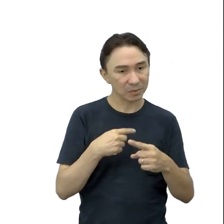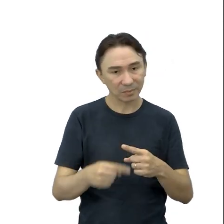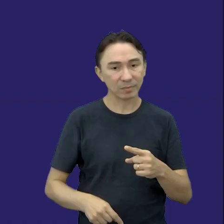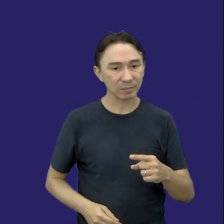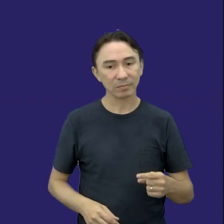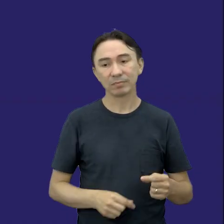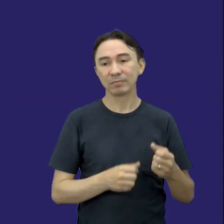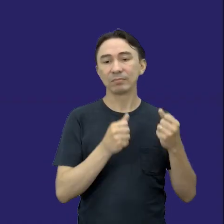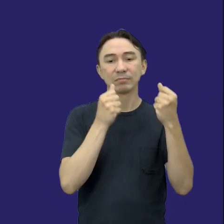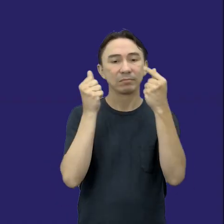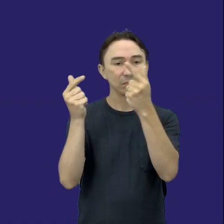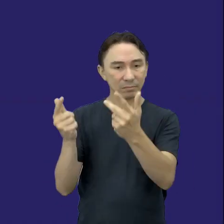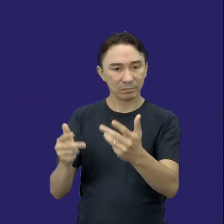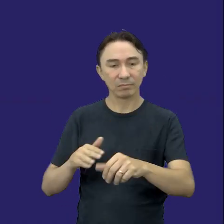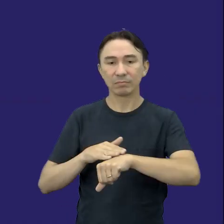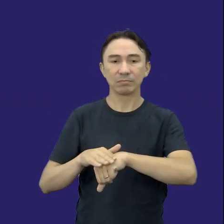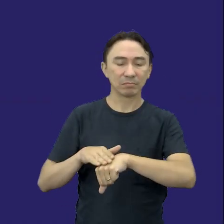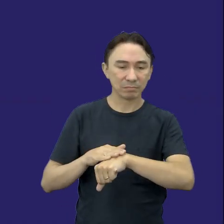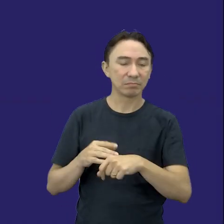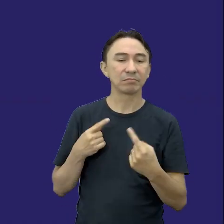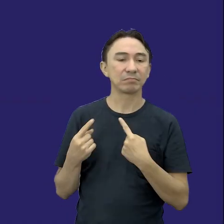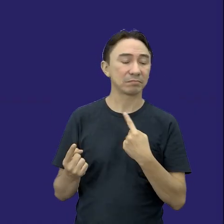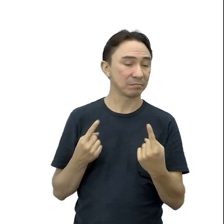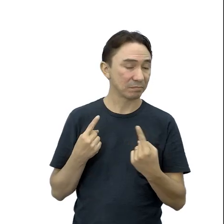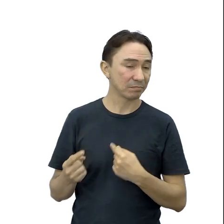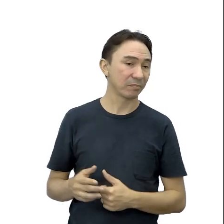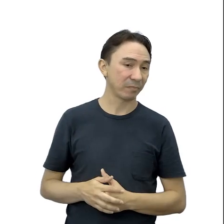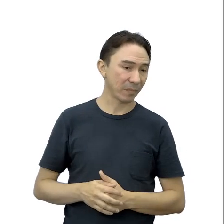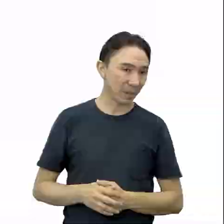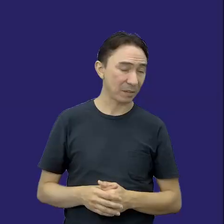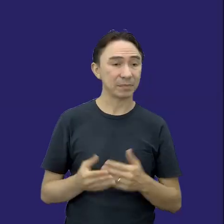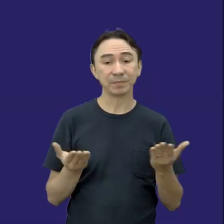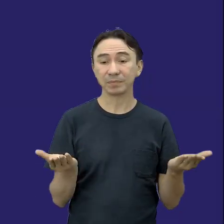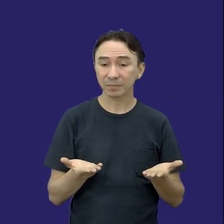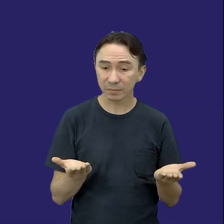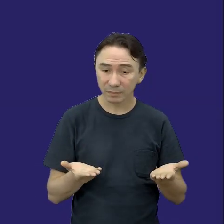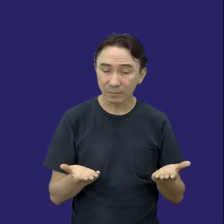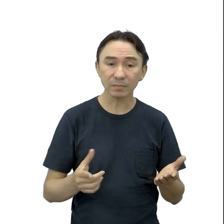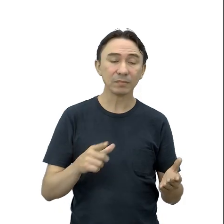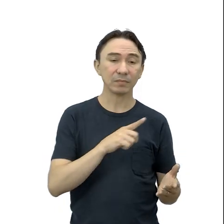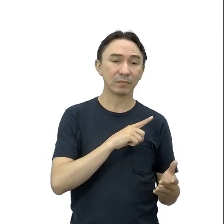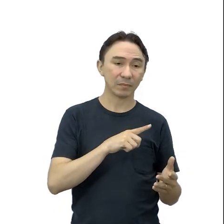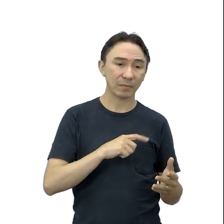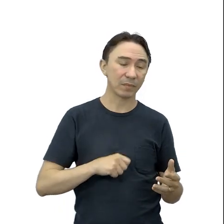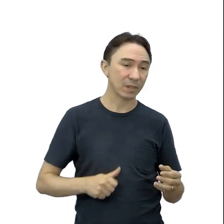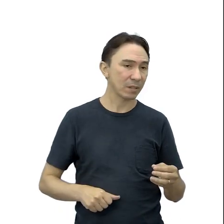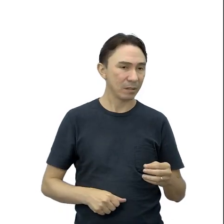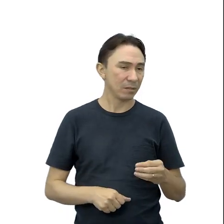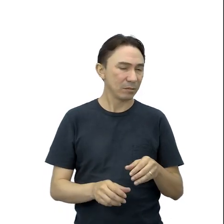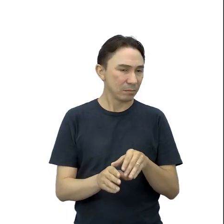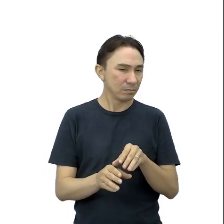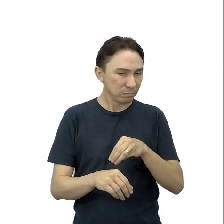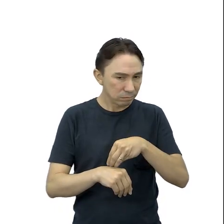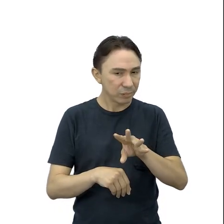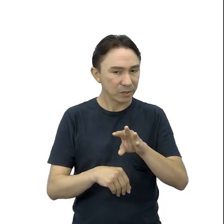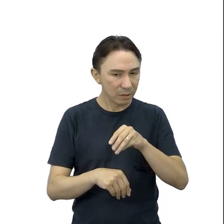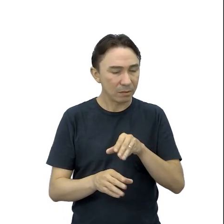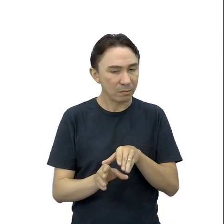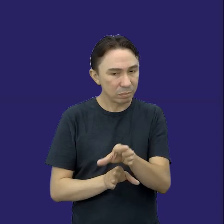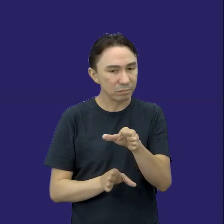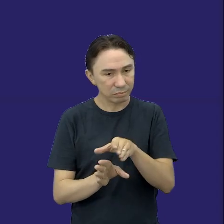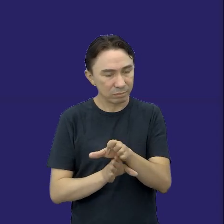de retomada. Aqui a gente traz algumas recomendações pedagógicas para a gente estar olhando para